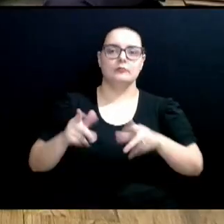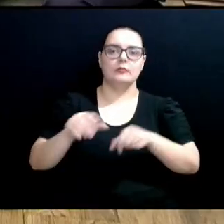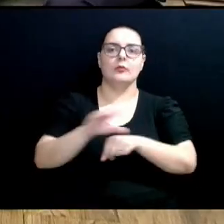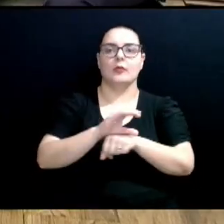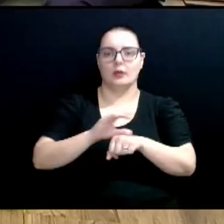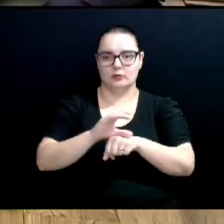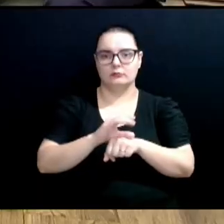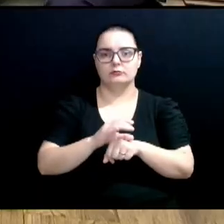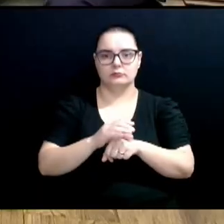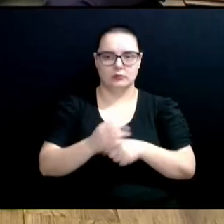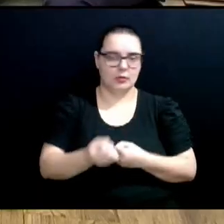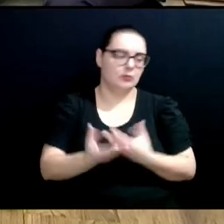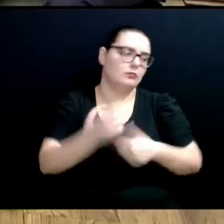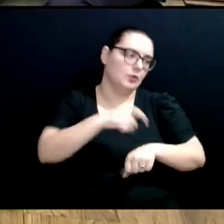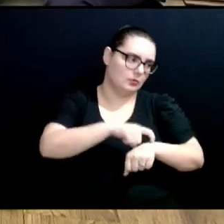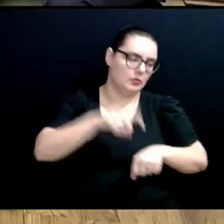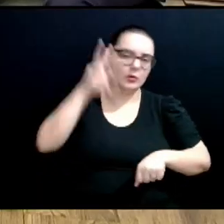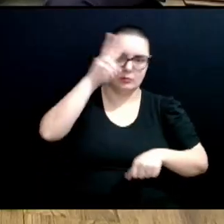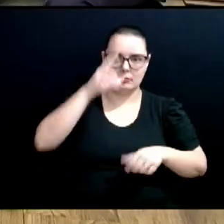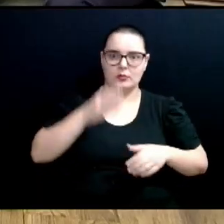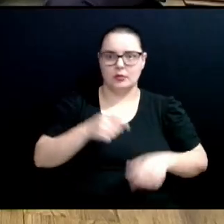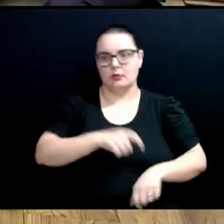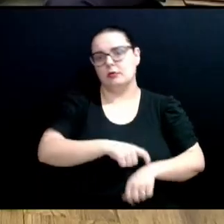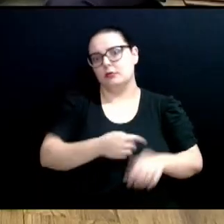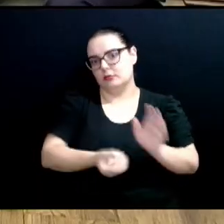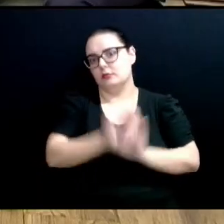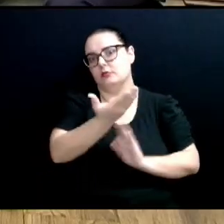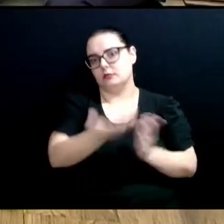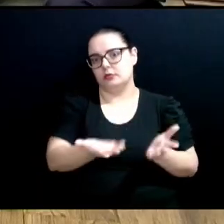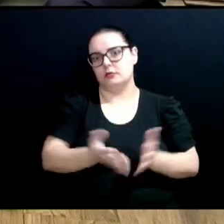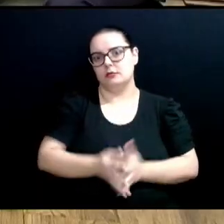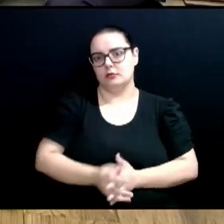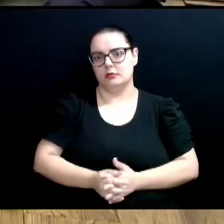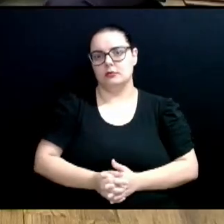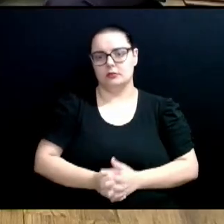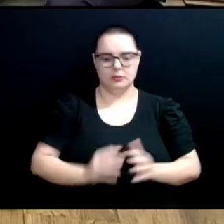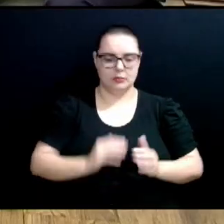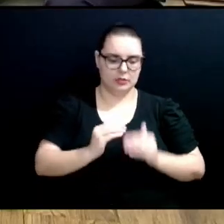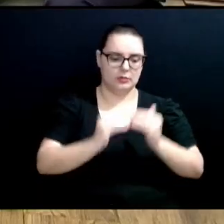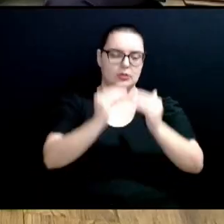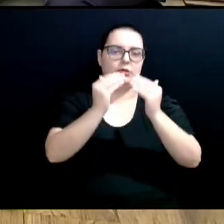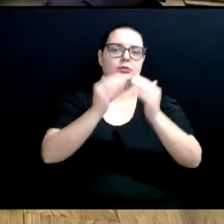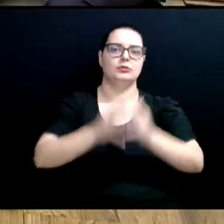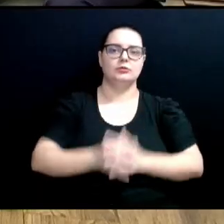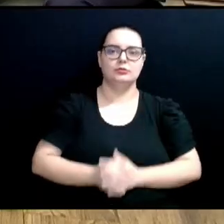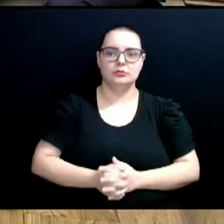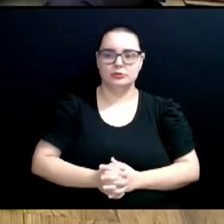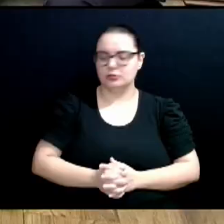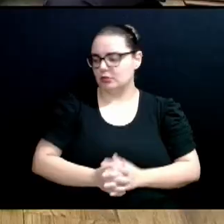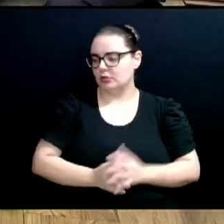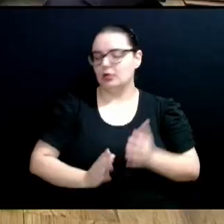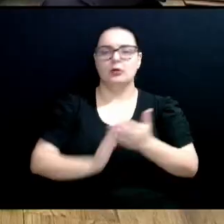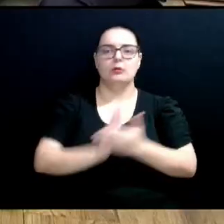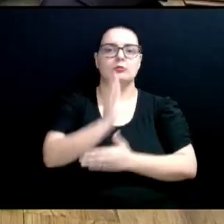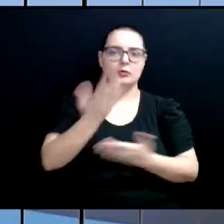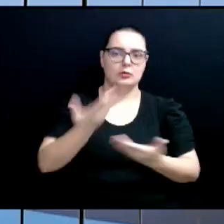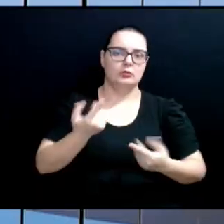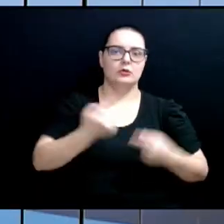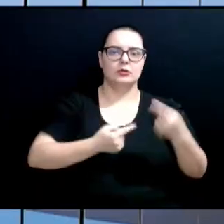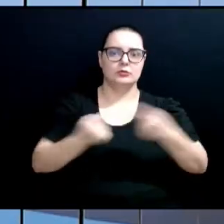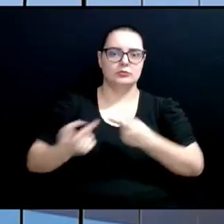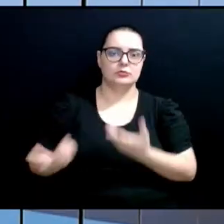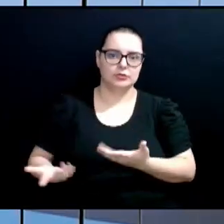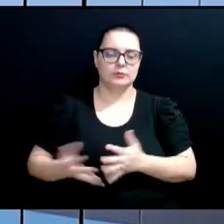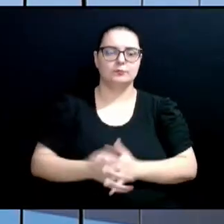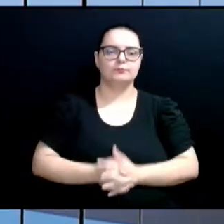momento histórico no qual ela foi construída, né? Foi aprovada, foi discutida. Eu acho